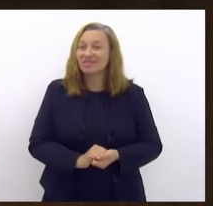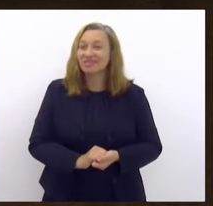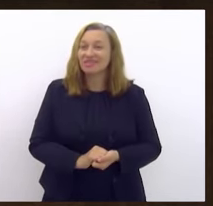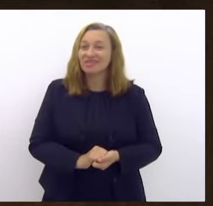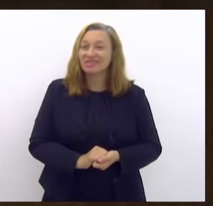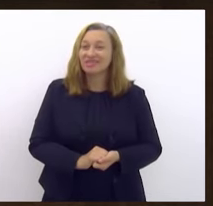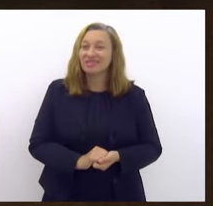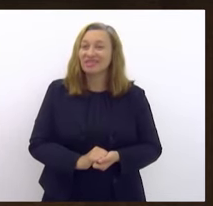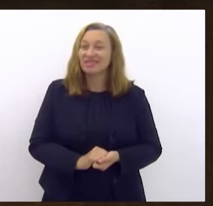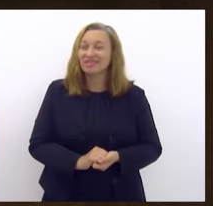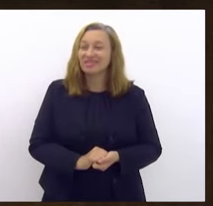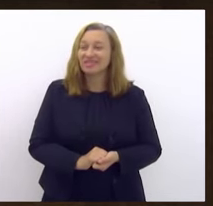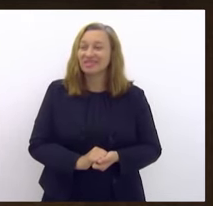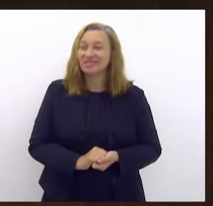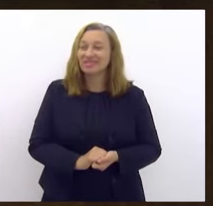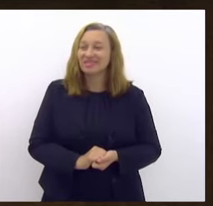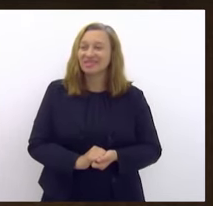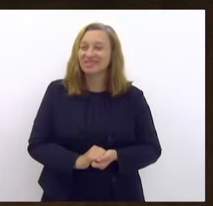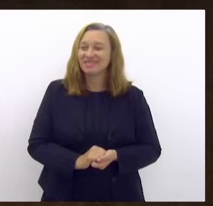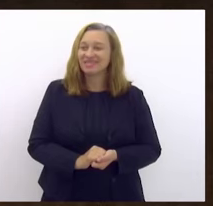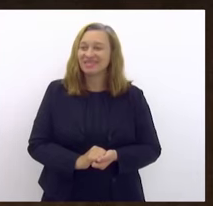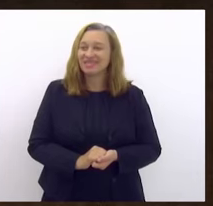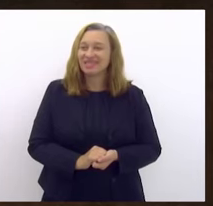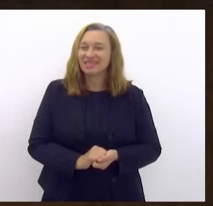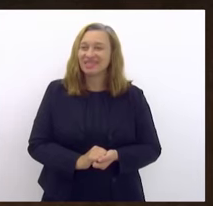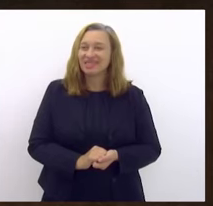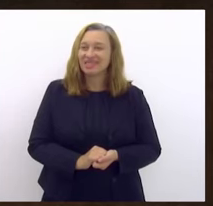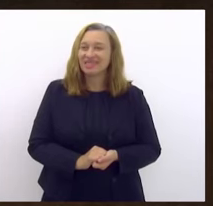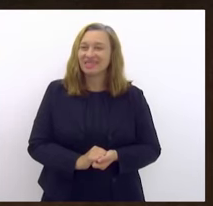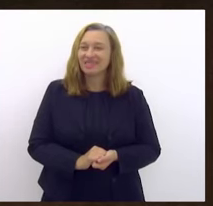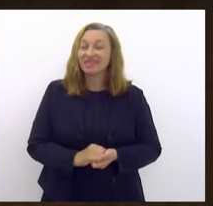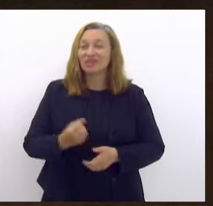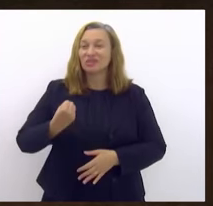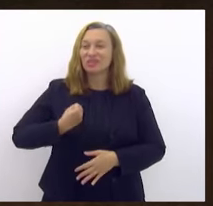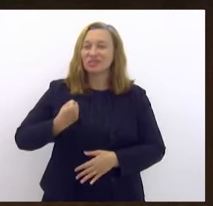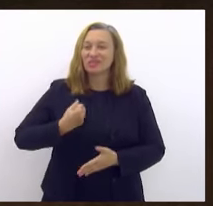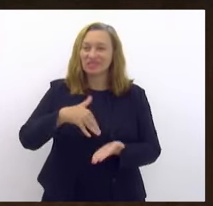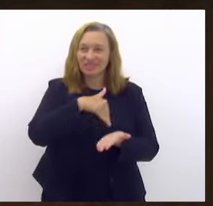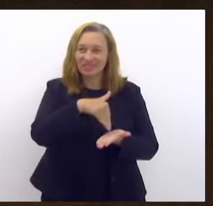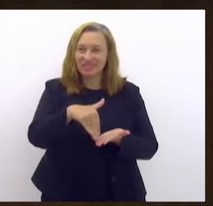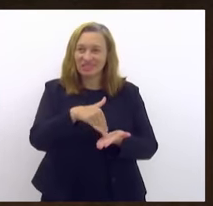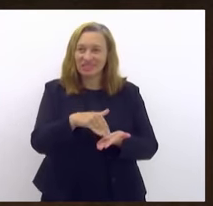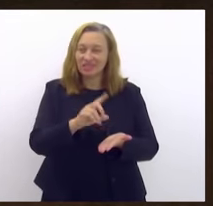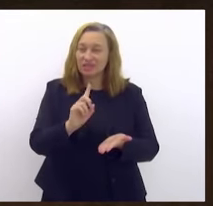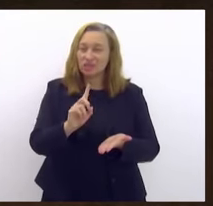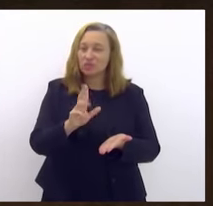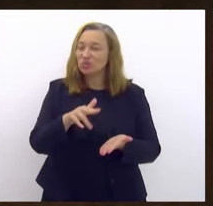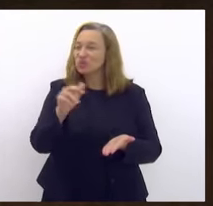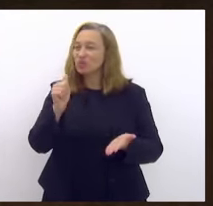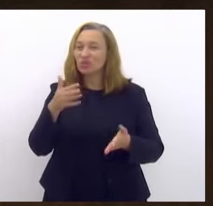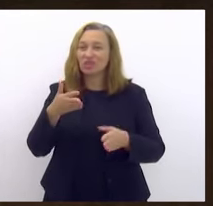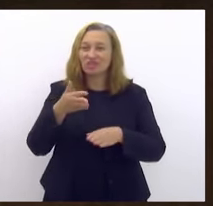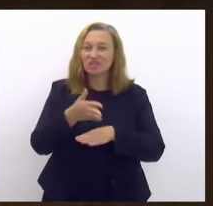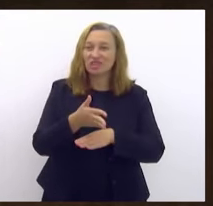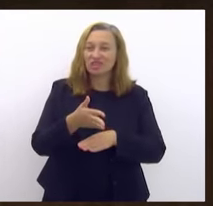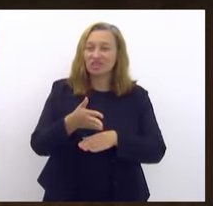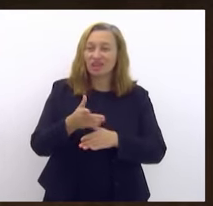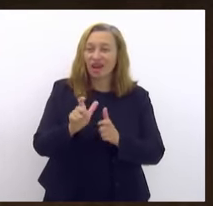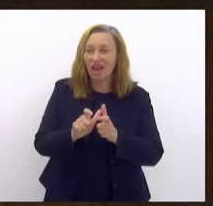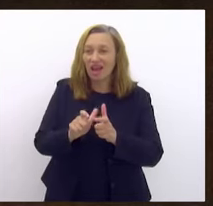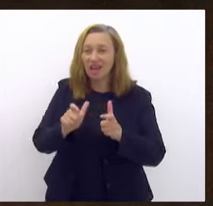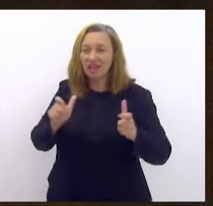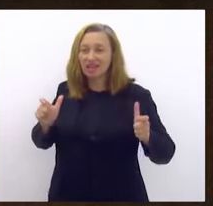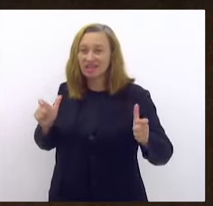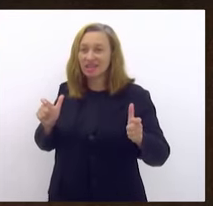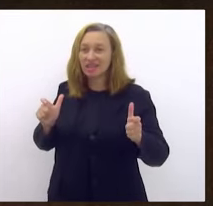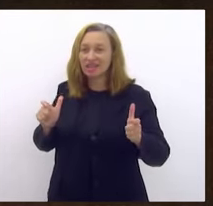mesmo que exista um aumento aqui no número de secretarias, não vai chegar nunca ao tamanho do governo